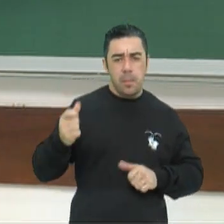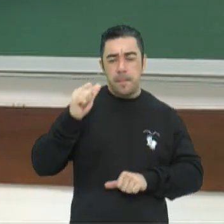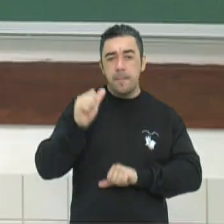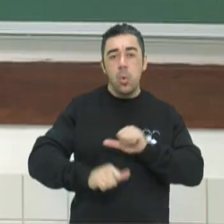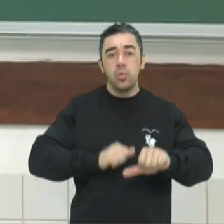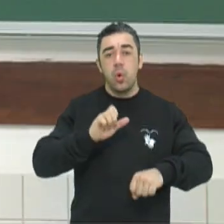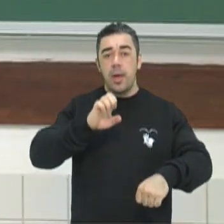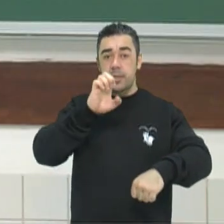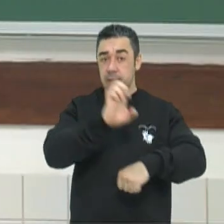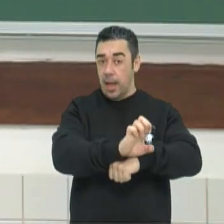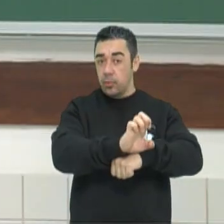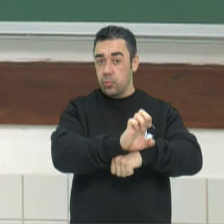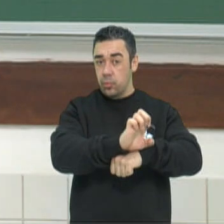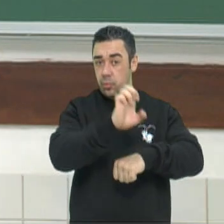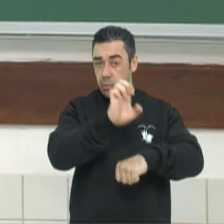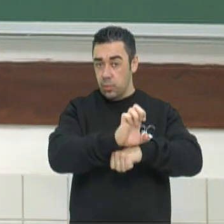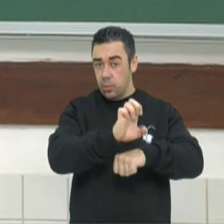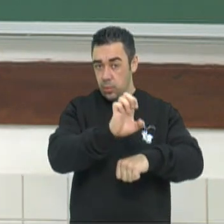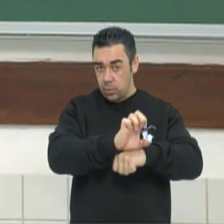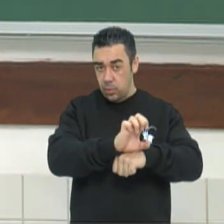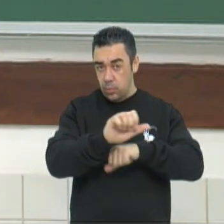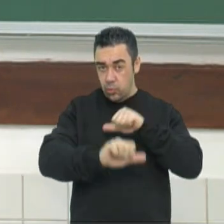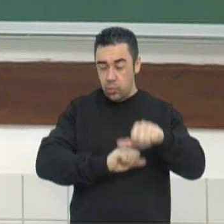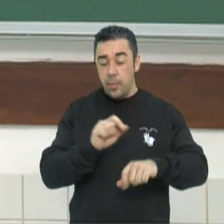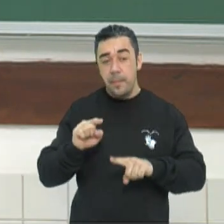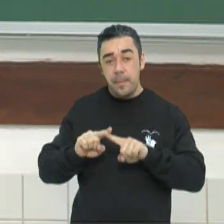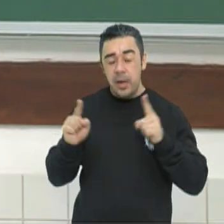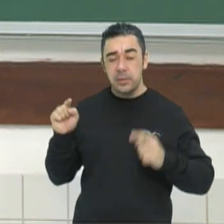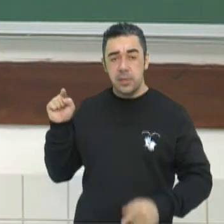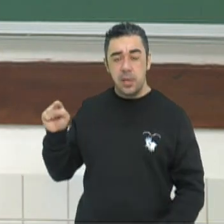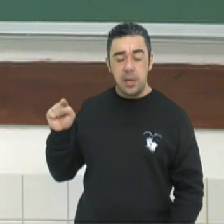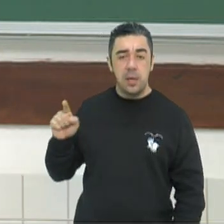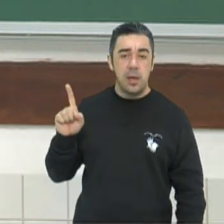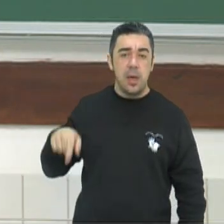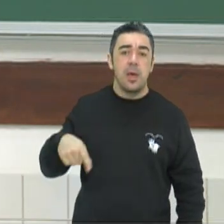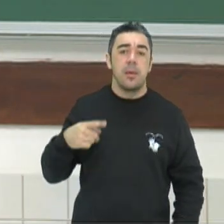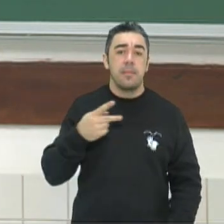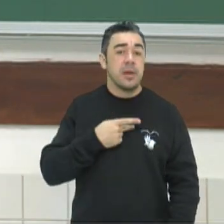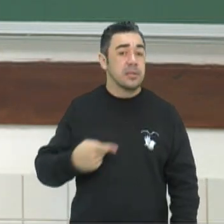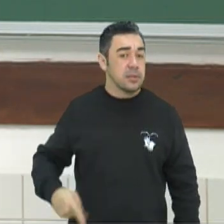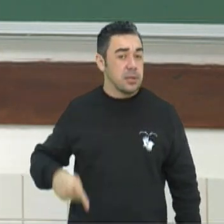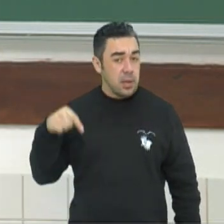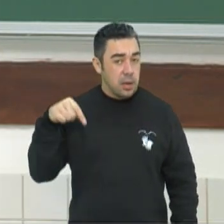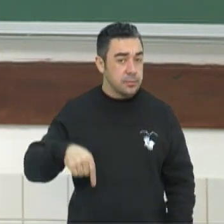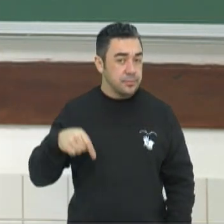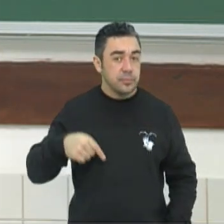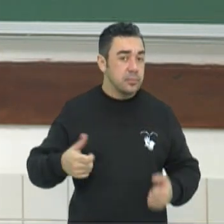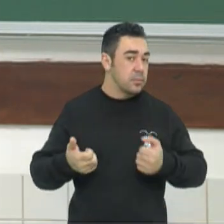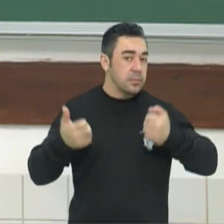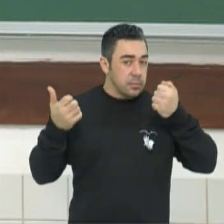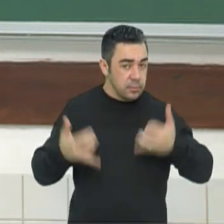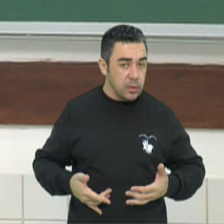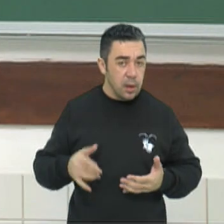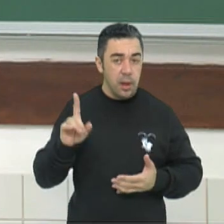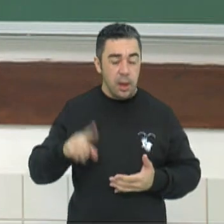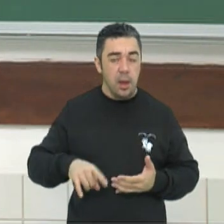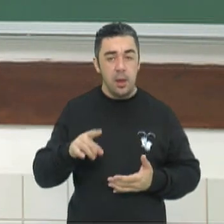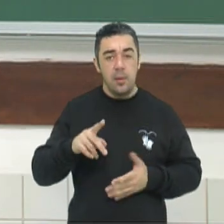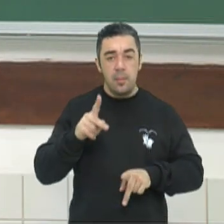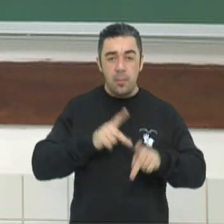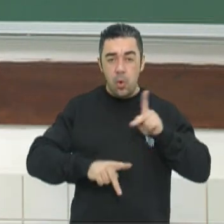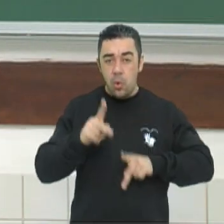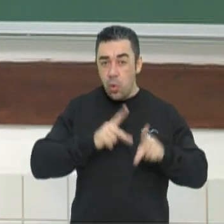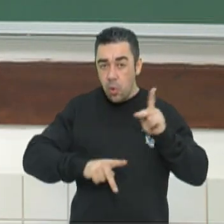E vamos observar agora o que o presidente da província do Paraná está falando sobre os povos originários, sobre os